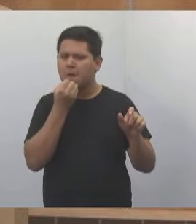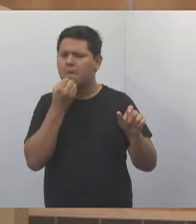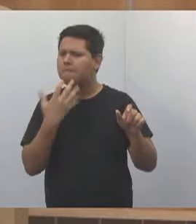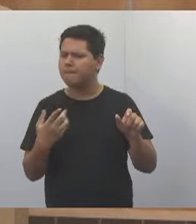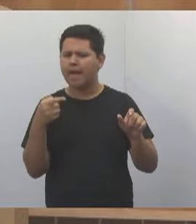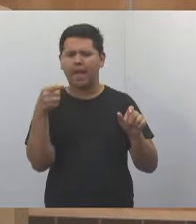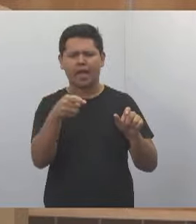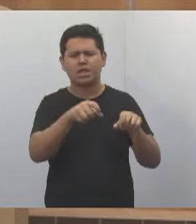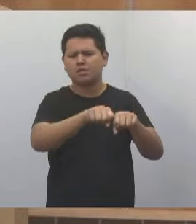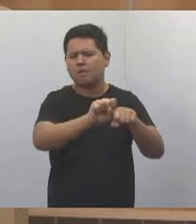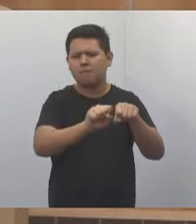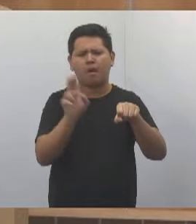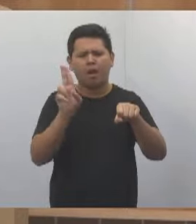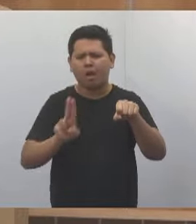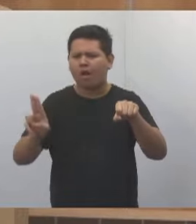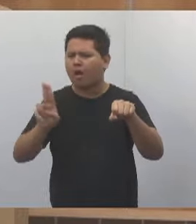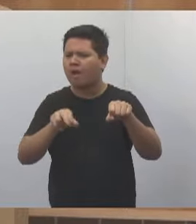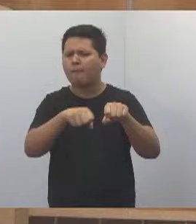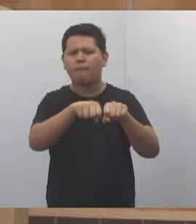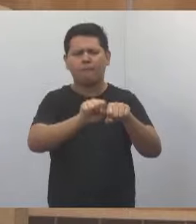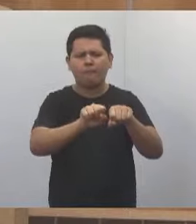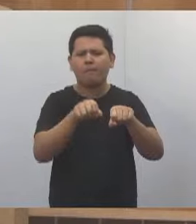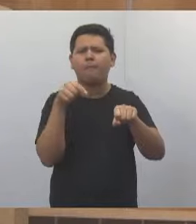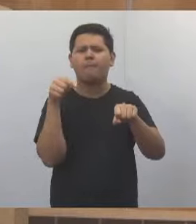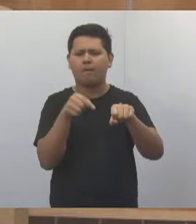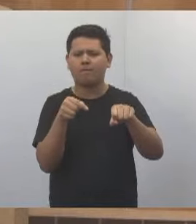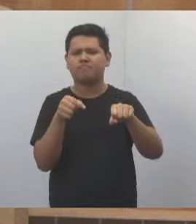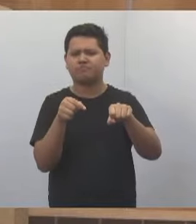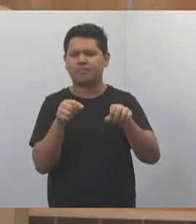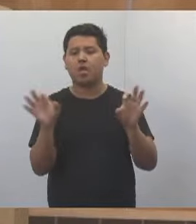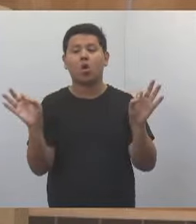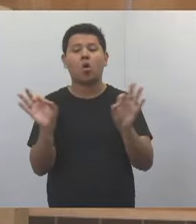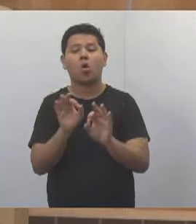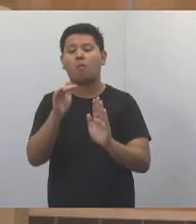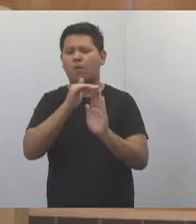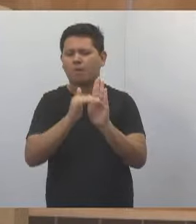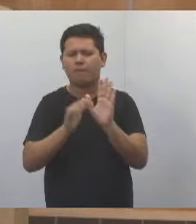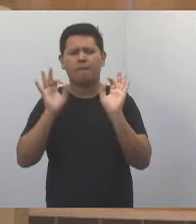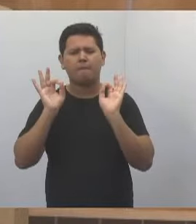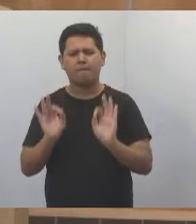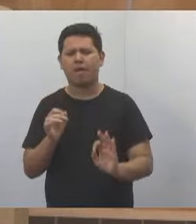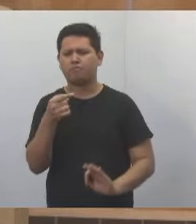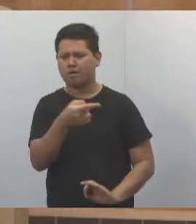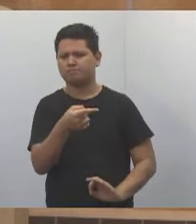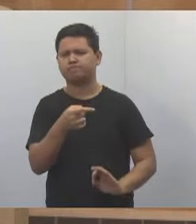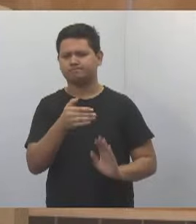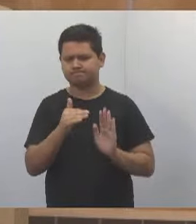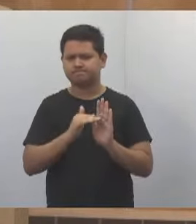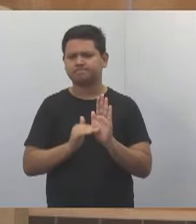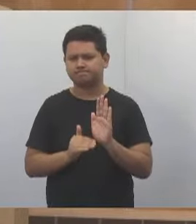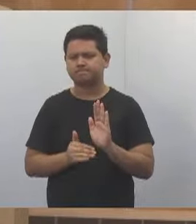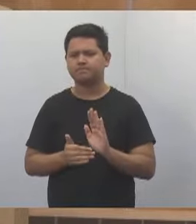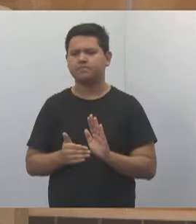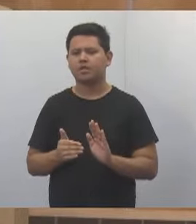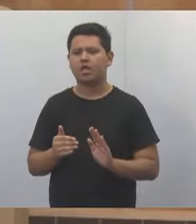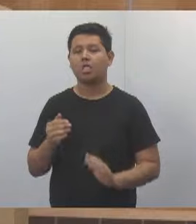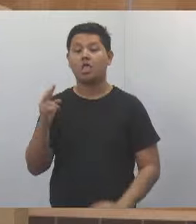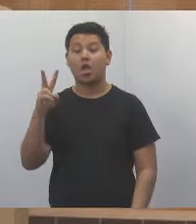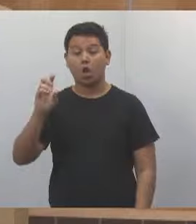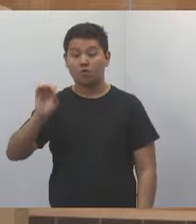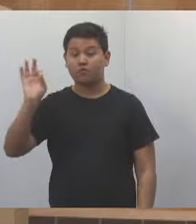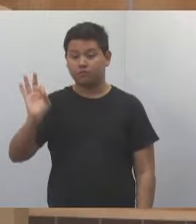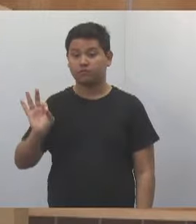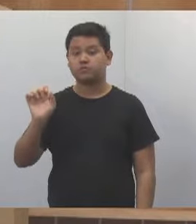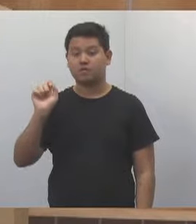as suas motocicletas, as suas motos de forma regular, regular. E aí